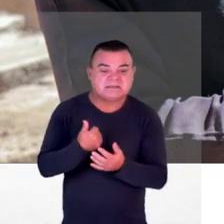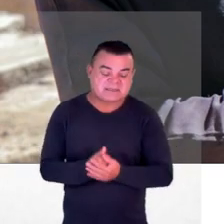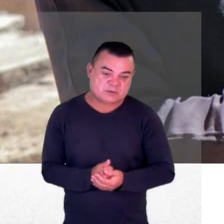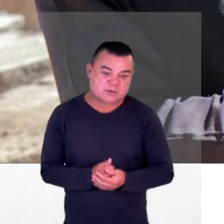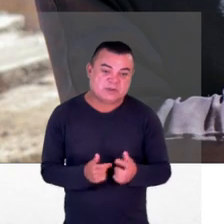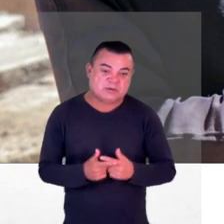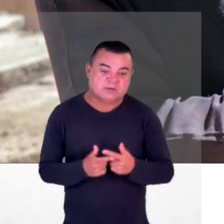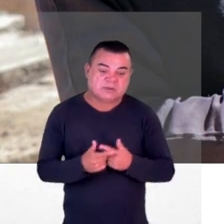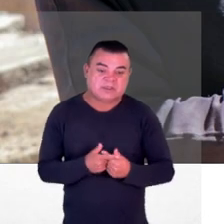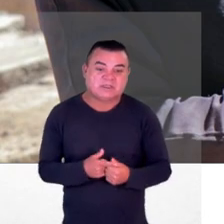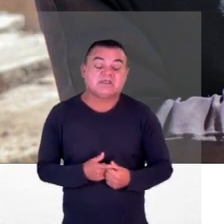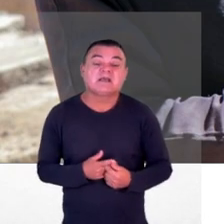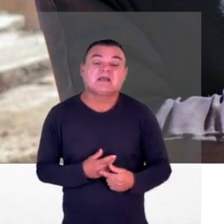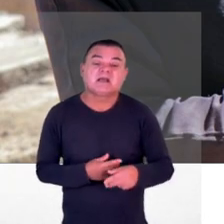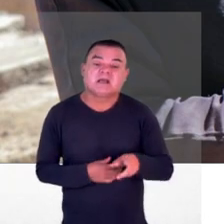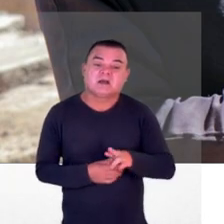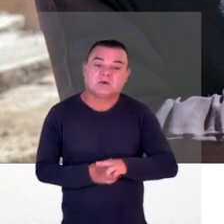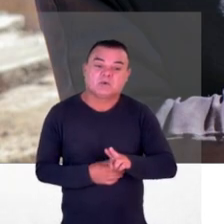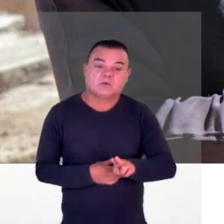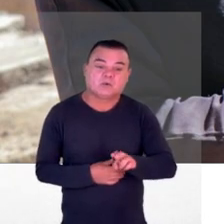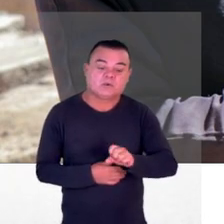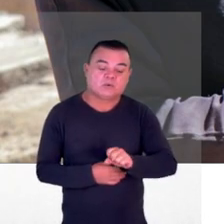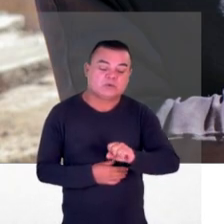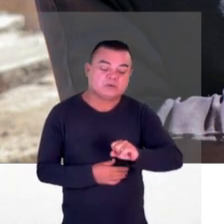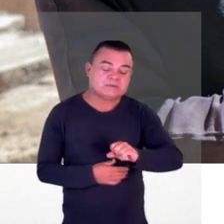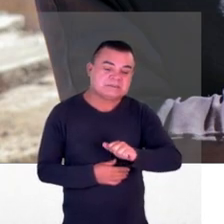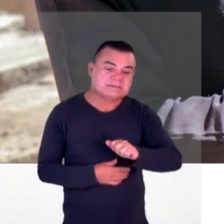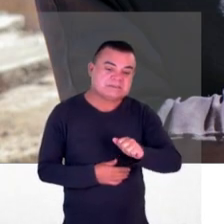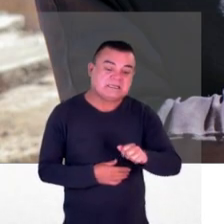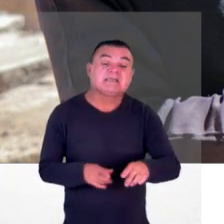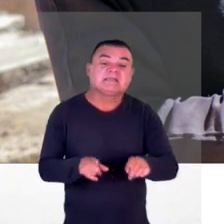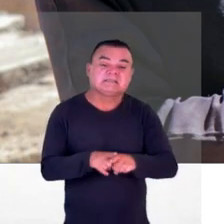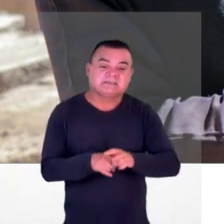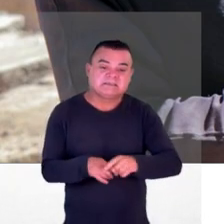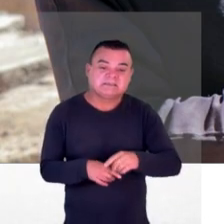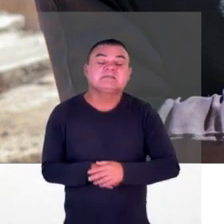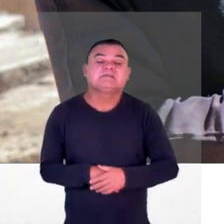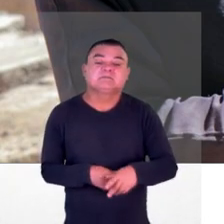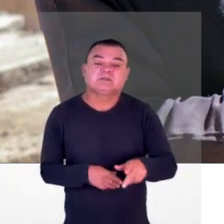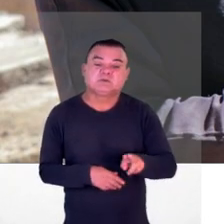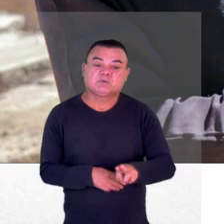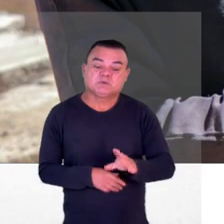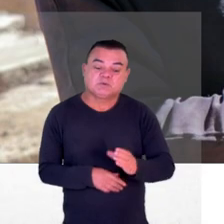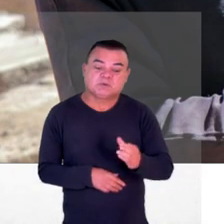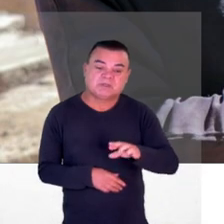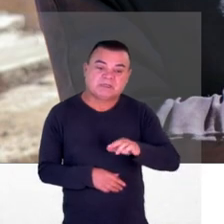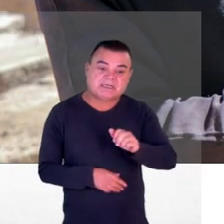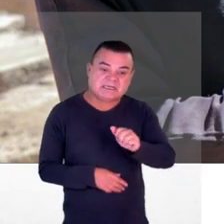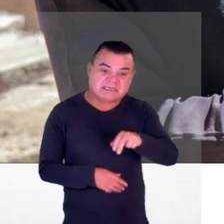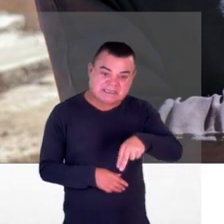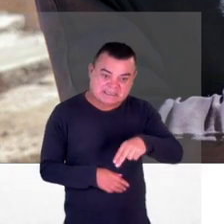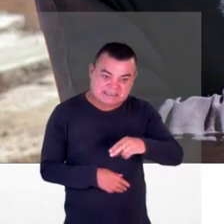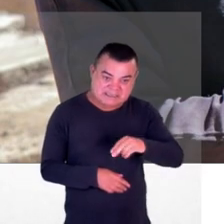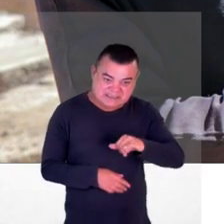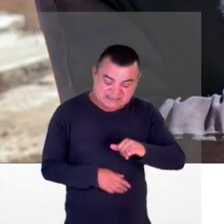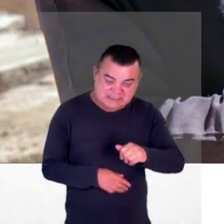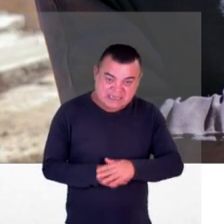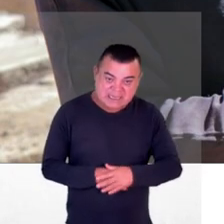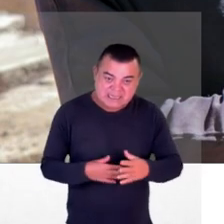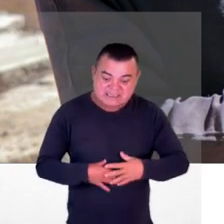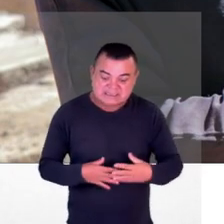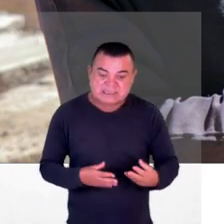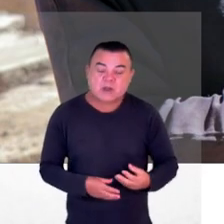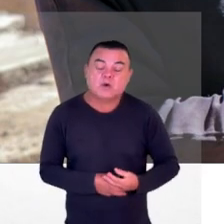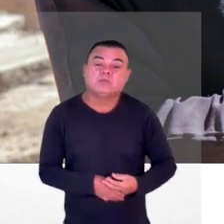grandes produtores de cereais como milho Como girassol e tantos outros então essa esse